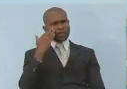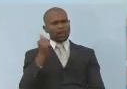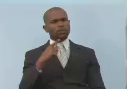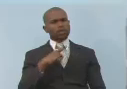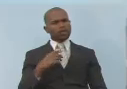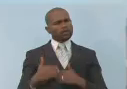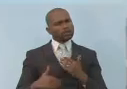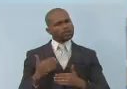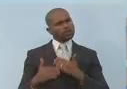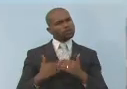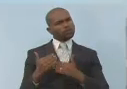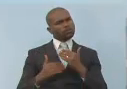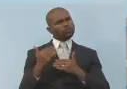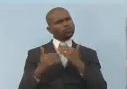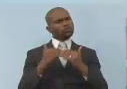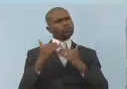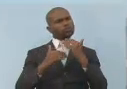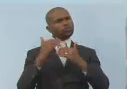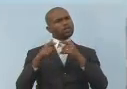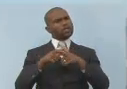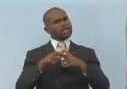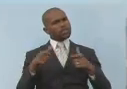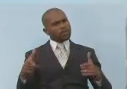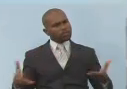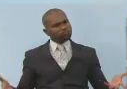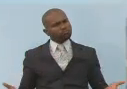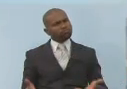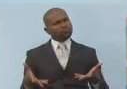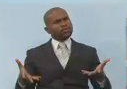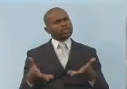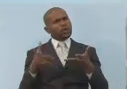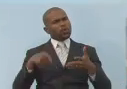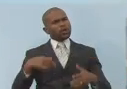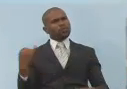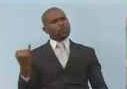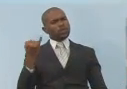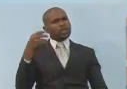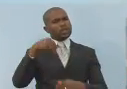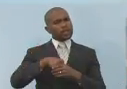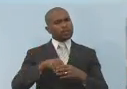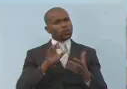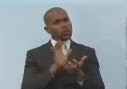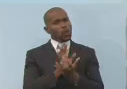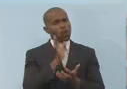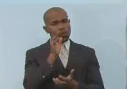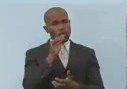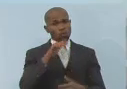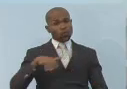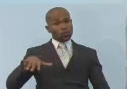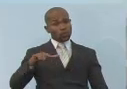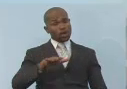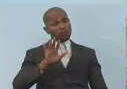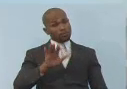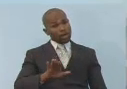avanço enorme, houve um crescimento, houve uma valorização enorme, né, do servidor, mas